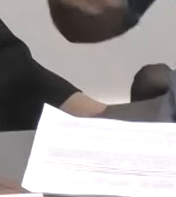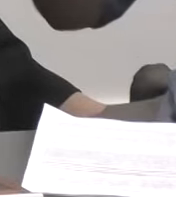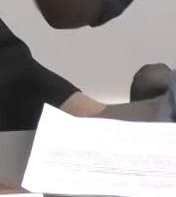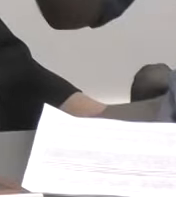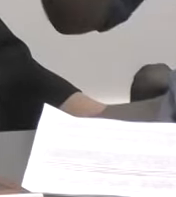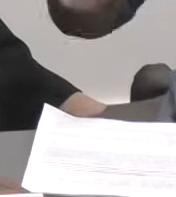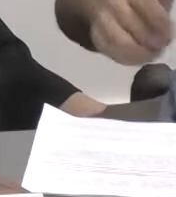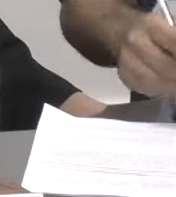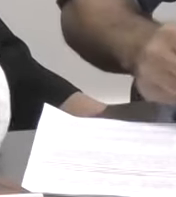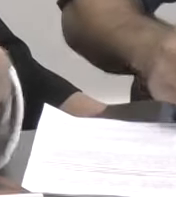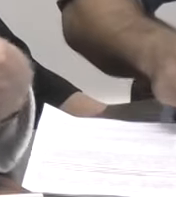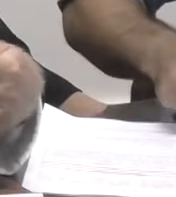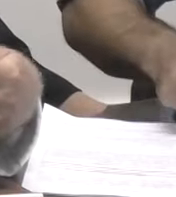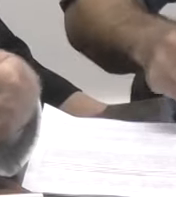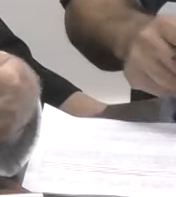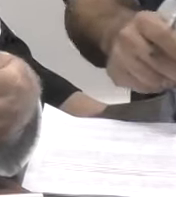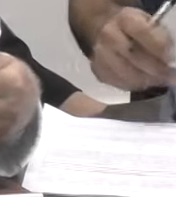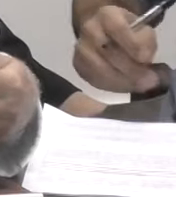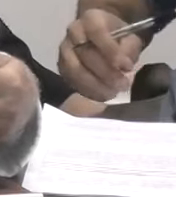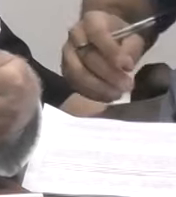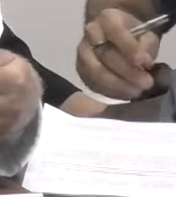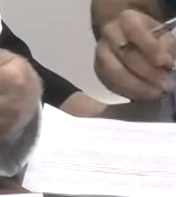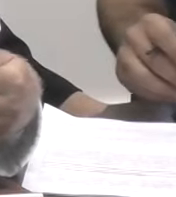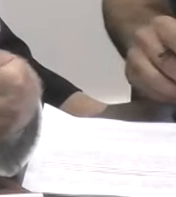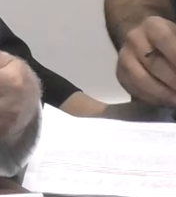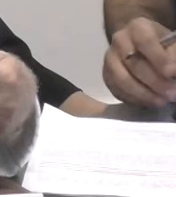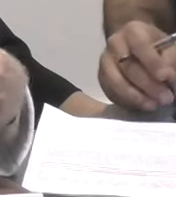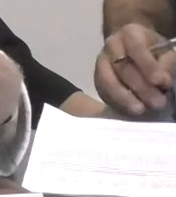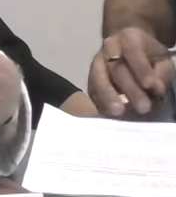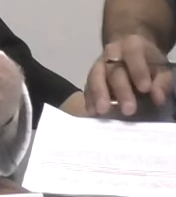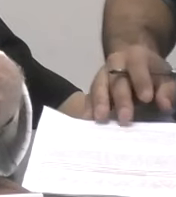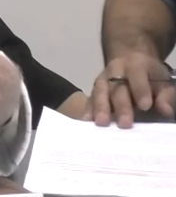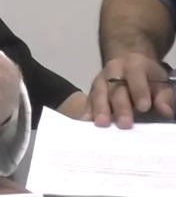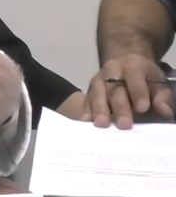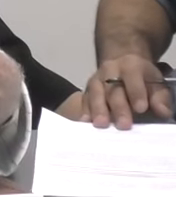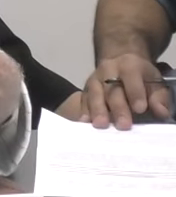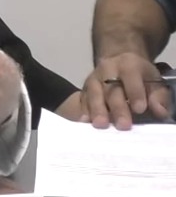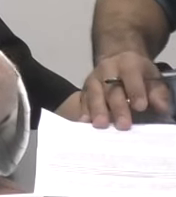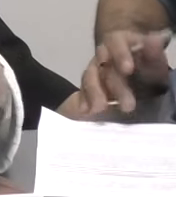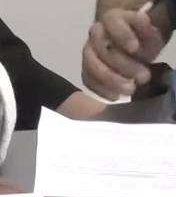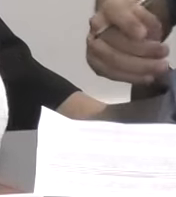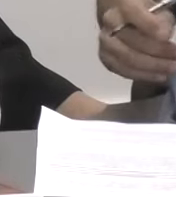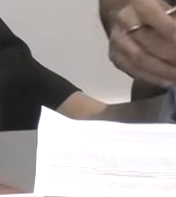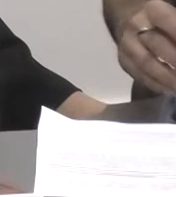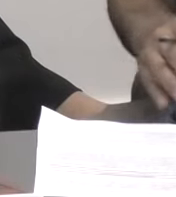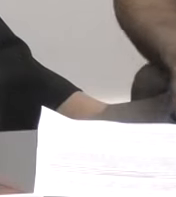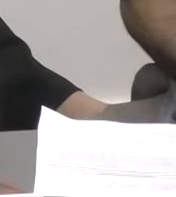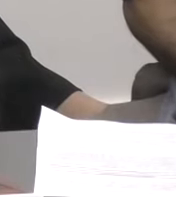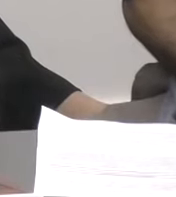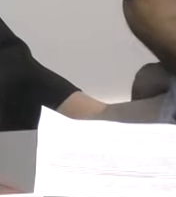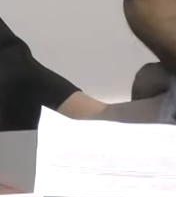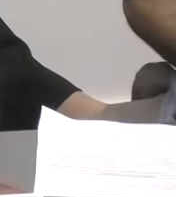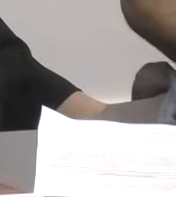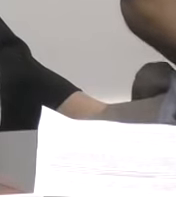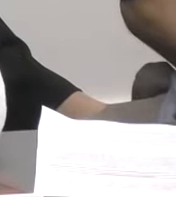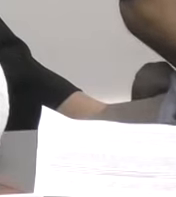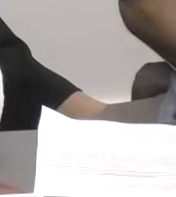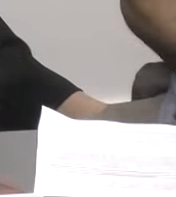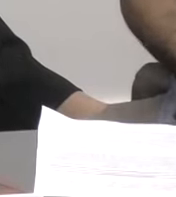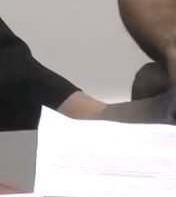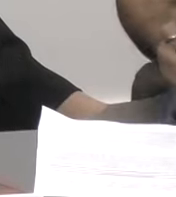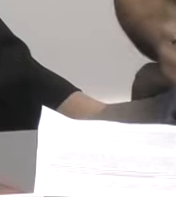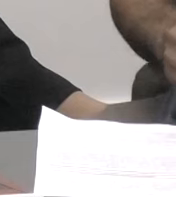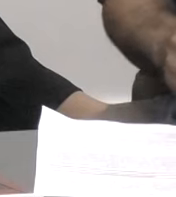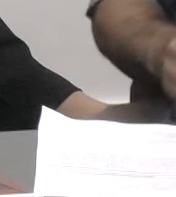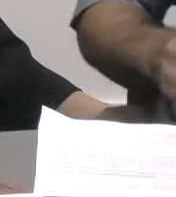não fiz essa emenda. Quer dizer, tem uma engolida de mosca aqui. Mas sempre poderia se mencionar.